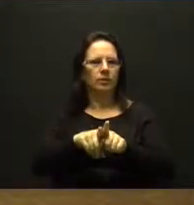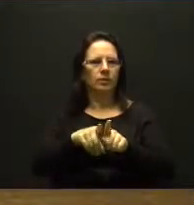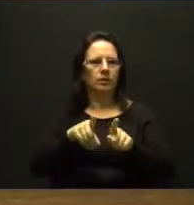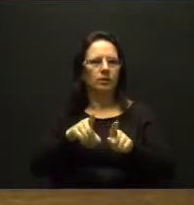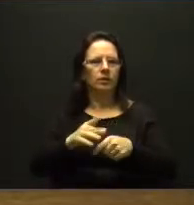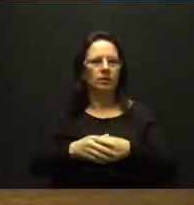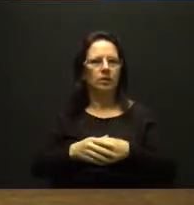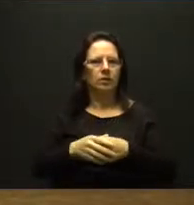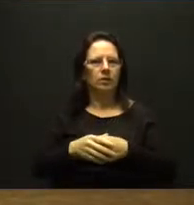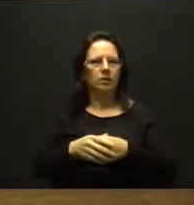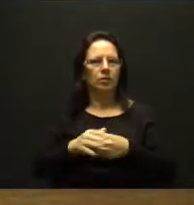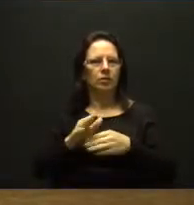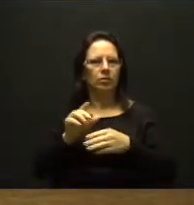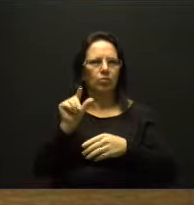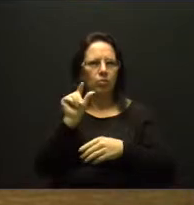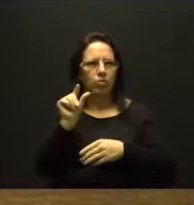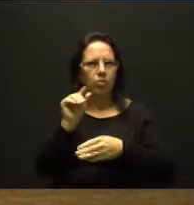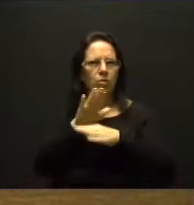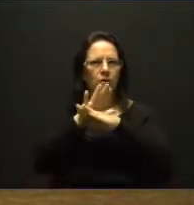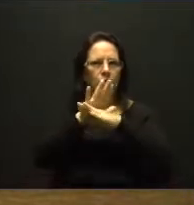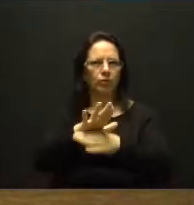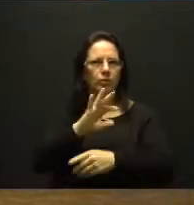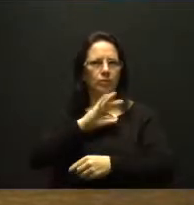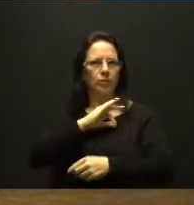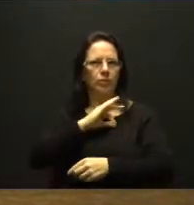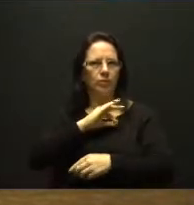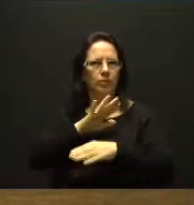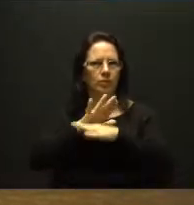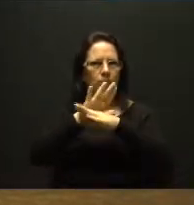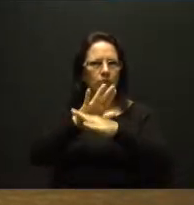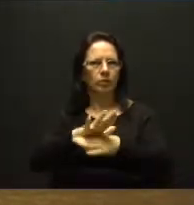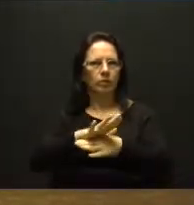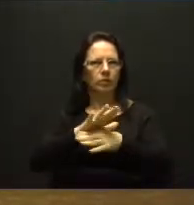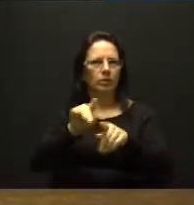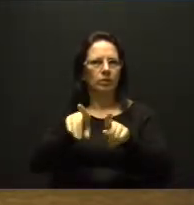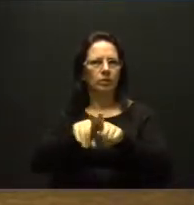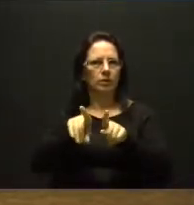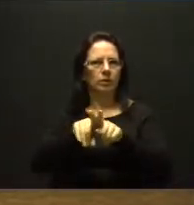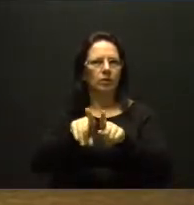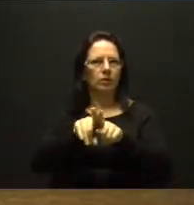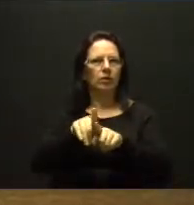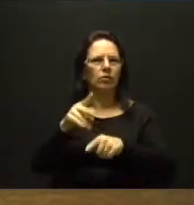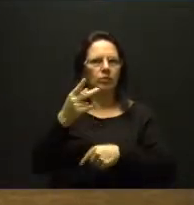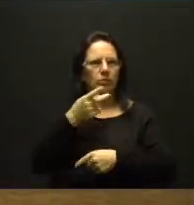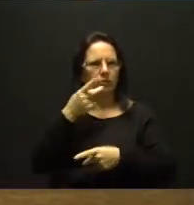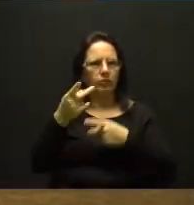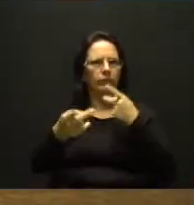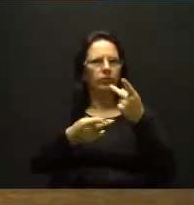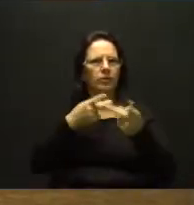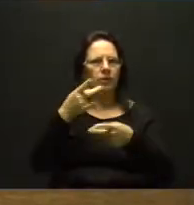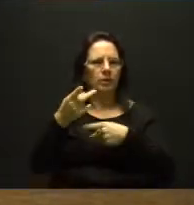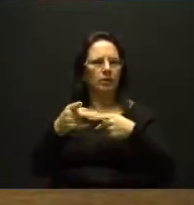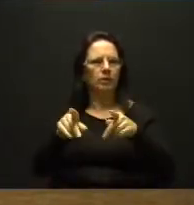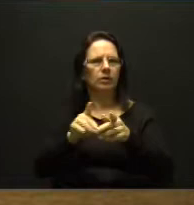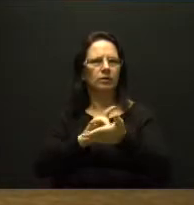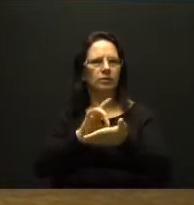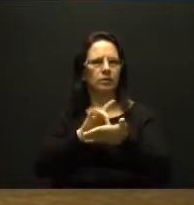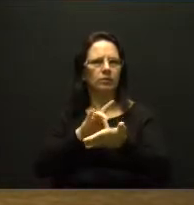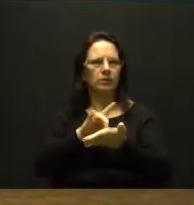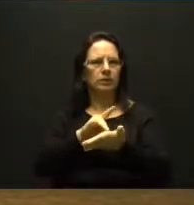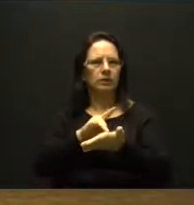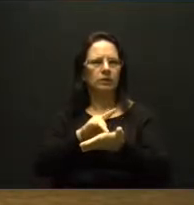desta desta pequena ajuda que a prefeitura contribui e óbvio que a gente tem falado muito a respeito disso que